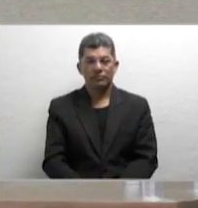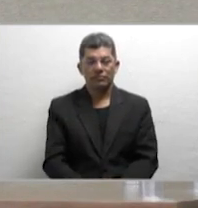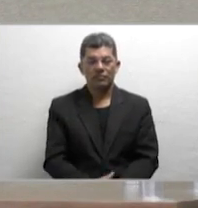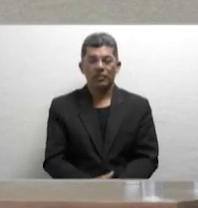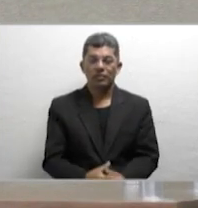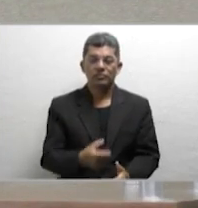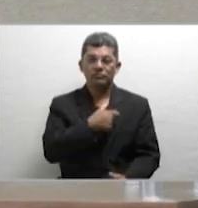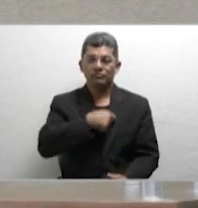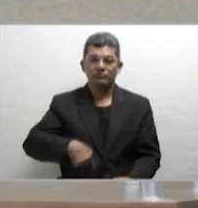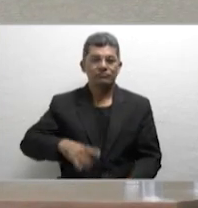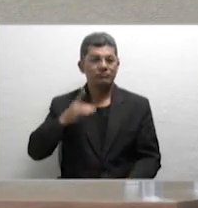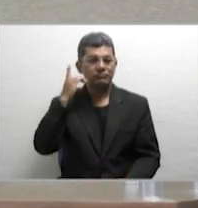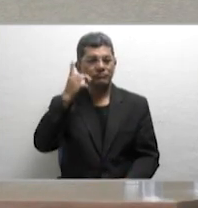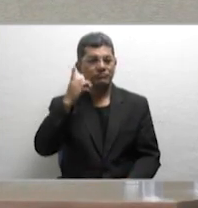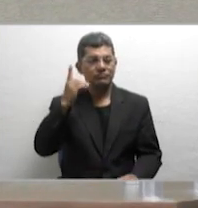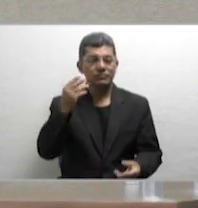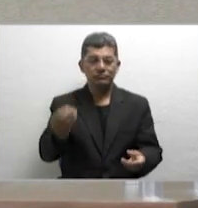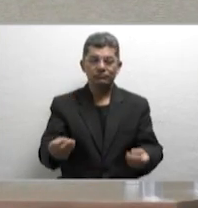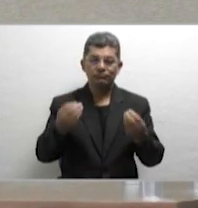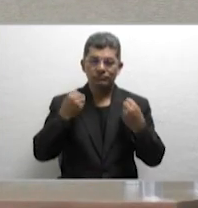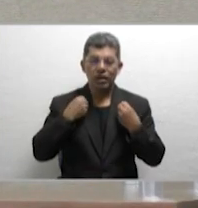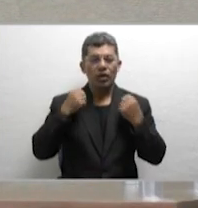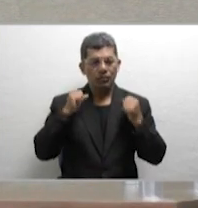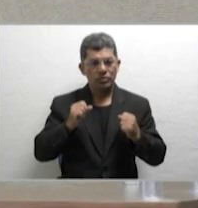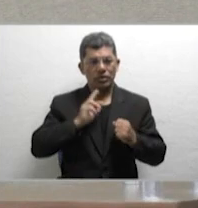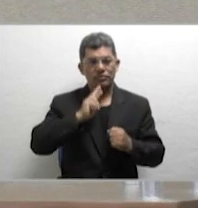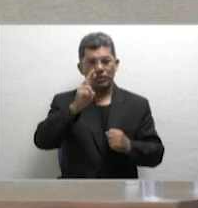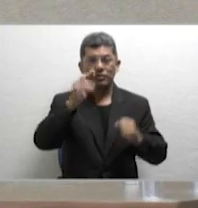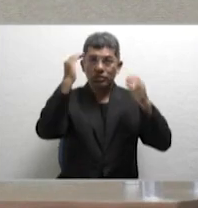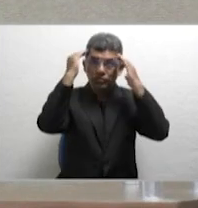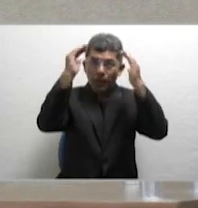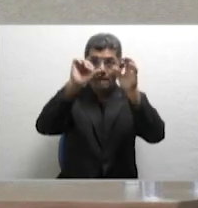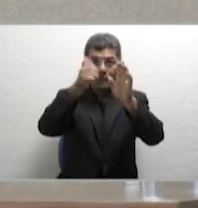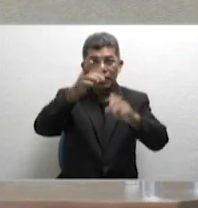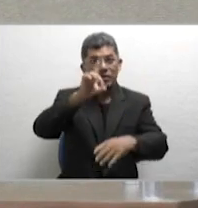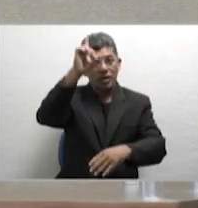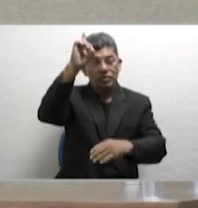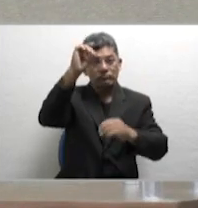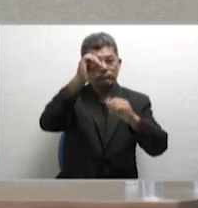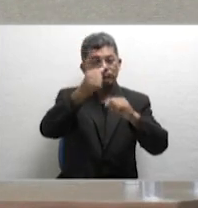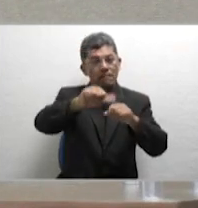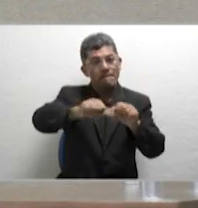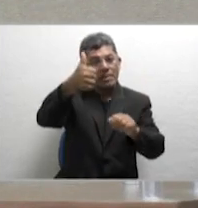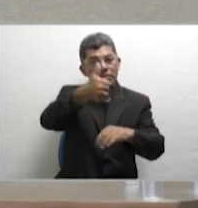um mandato que os dignifique e que honre a Deus acima de tudo.